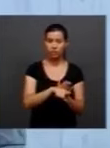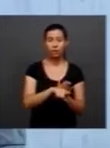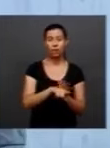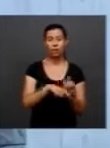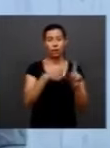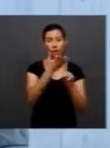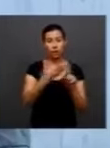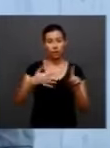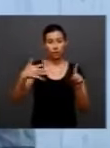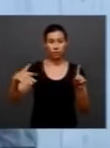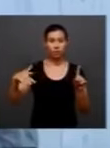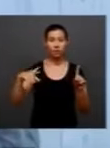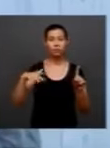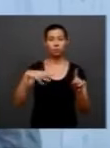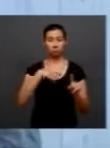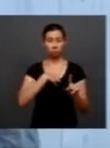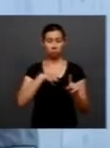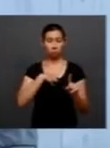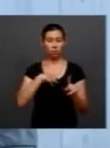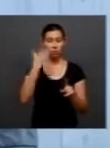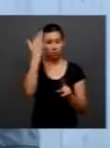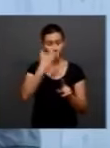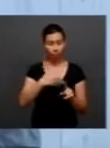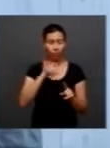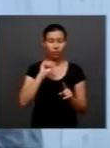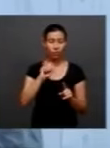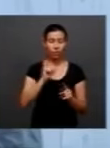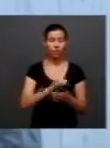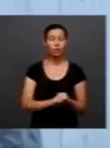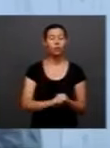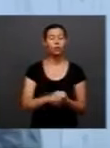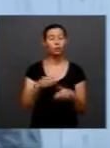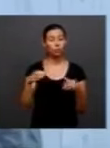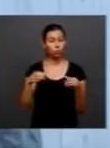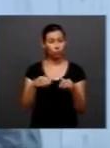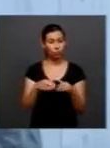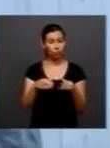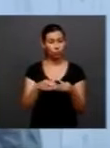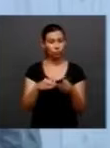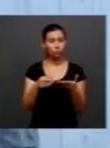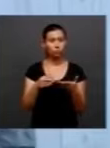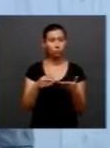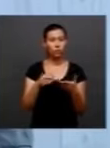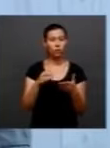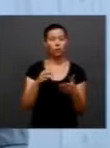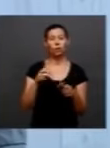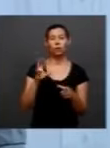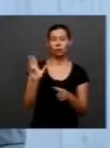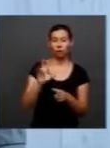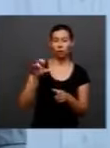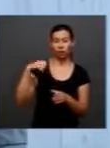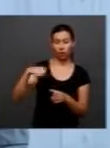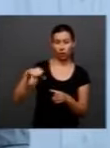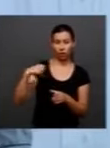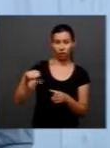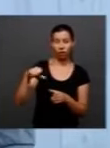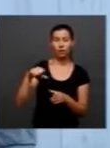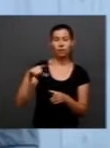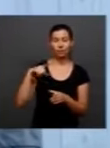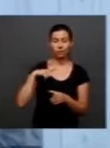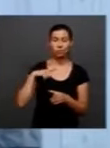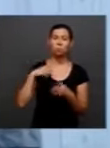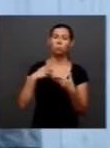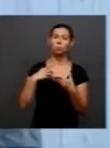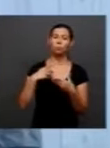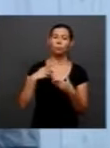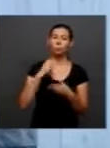de sujeitos LGBT no Brasil, nos mostram que o Brasil é um dos países mais homofóbicos que a gente tem. Onde